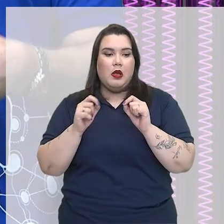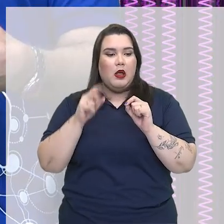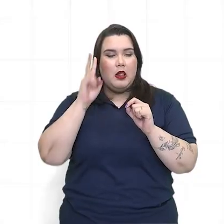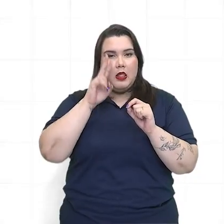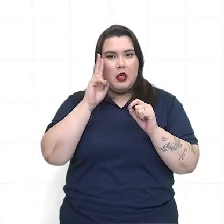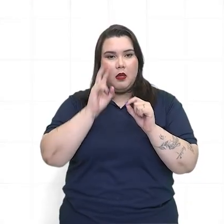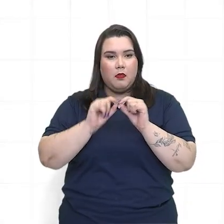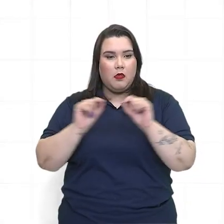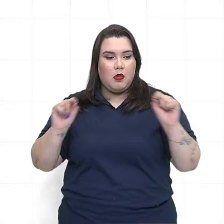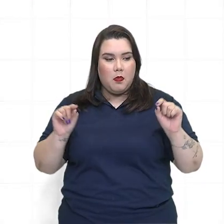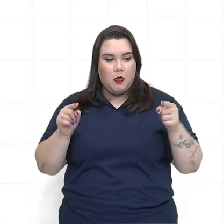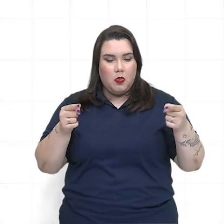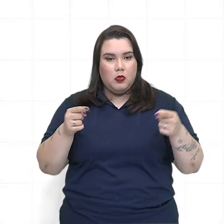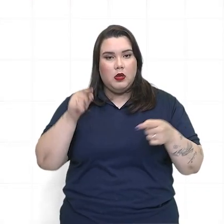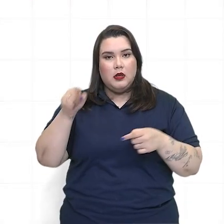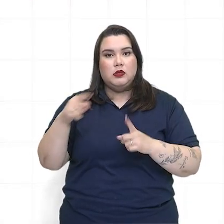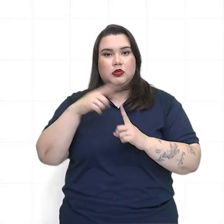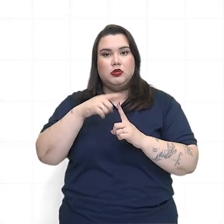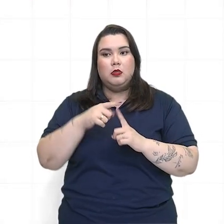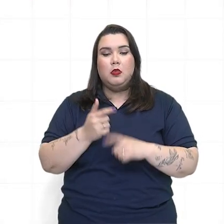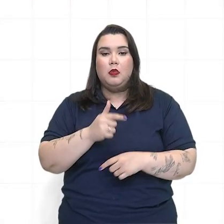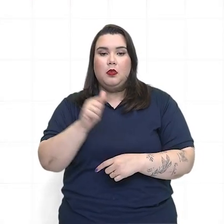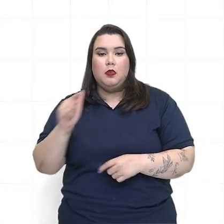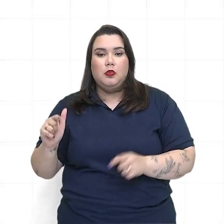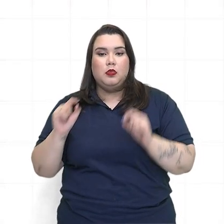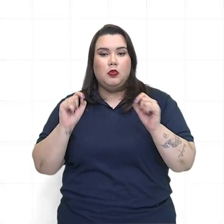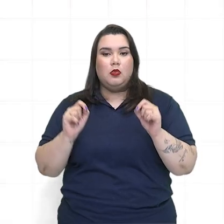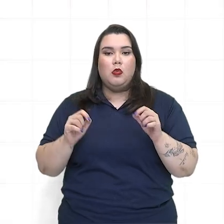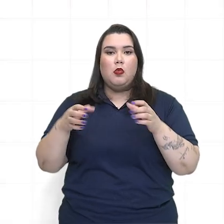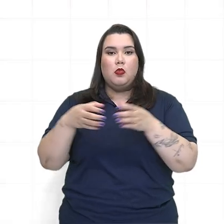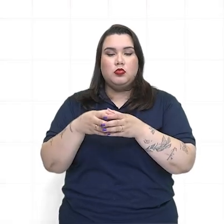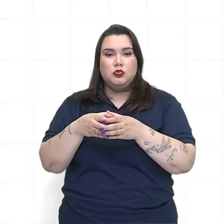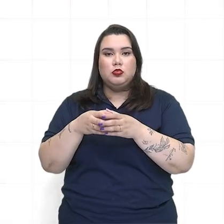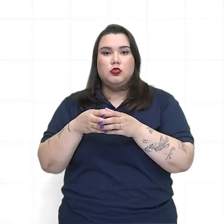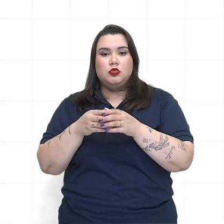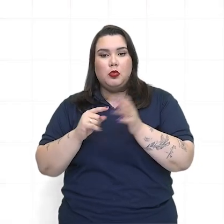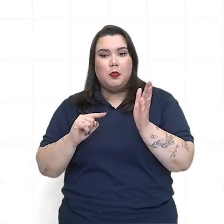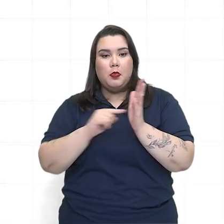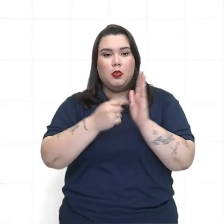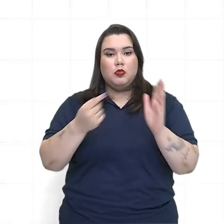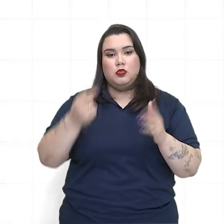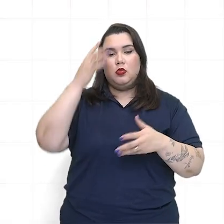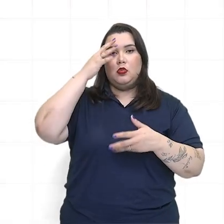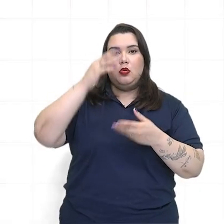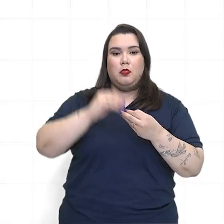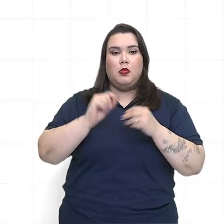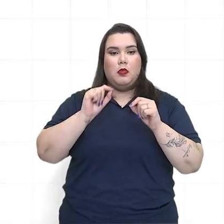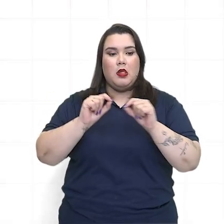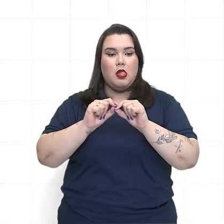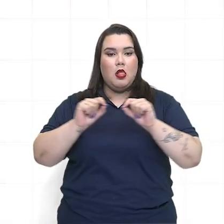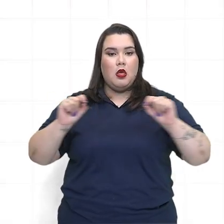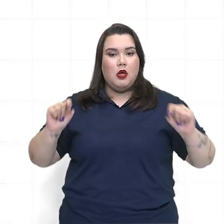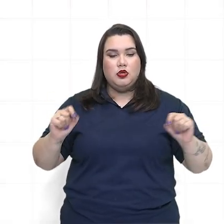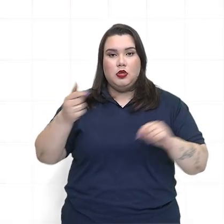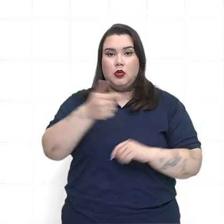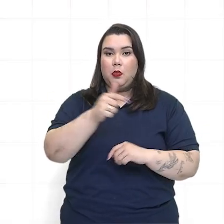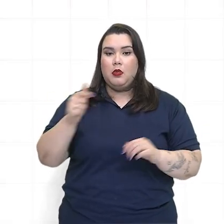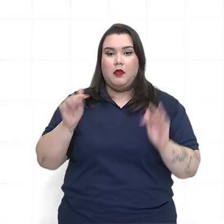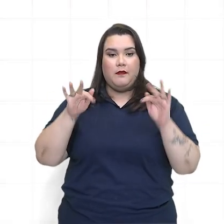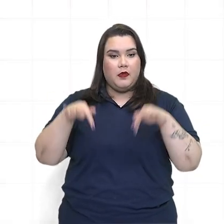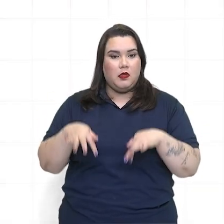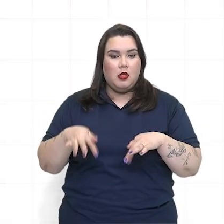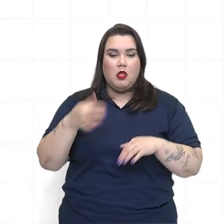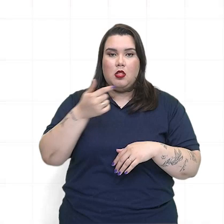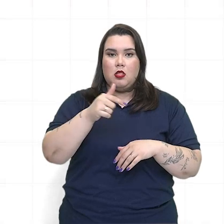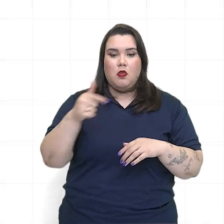Então, o que é uma reta? Então, reta são conjuntos de pontos compreendidos como linhas infinitas que